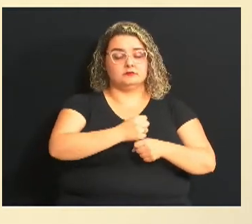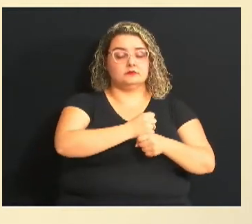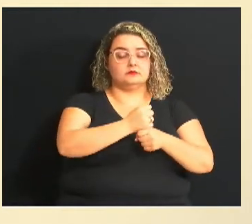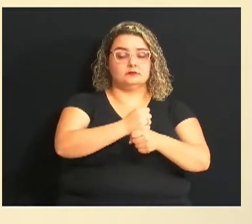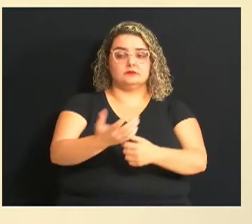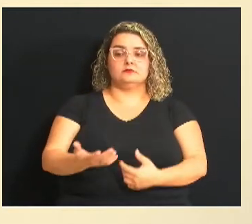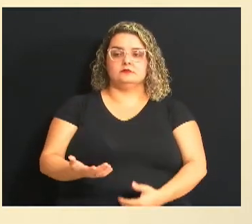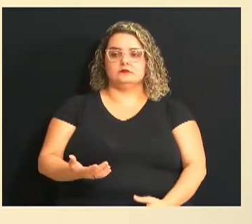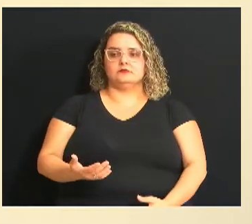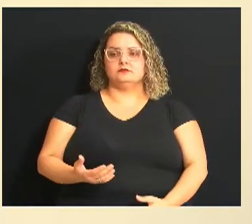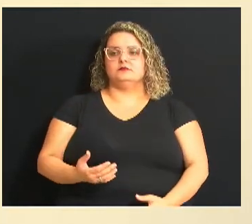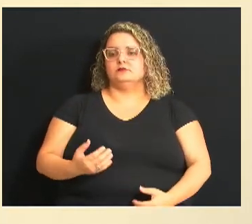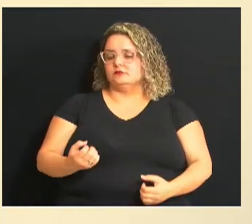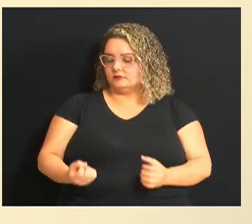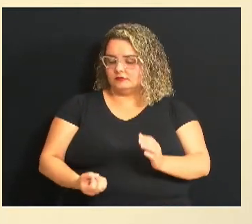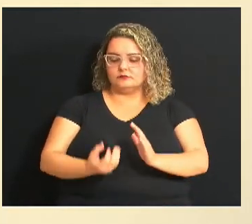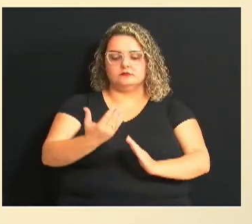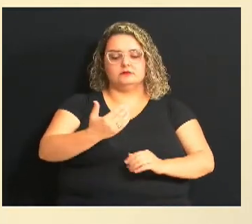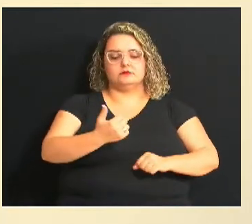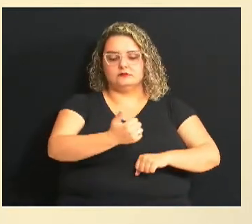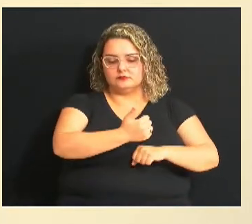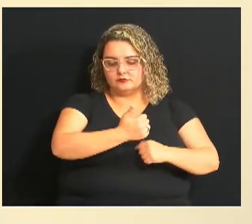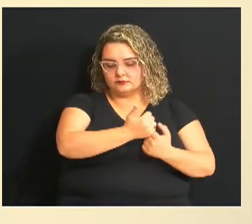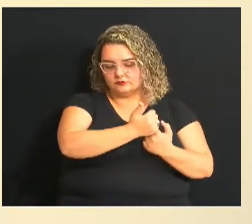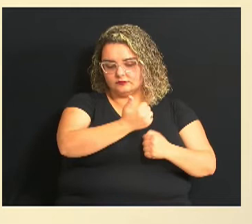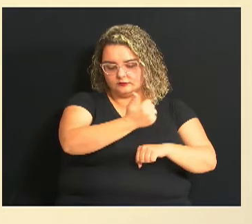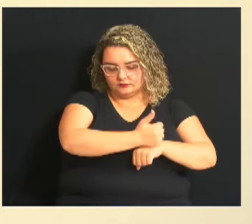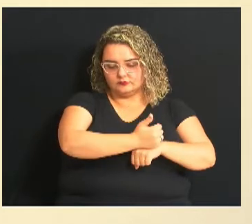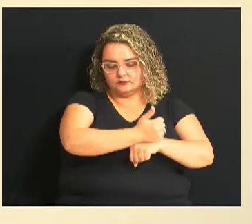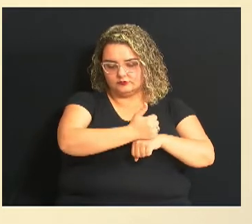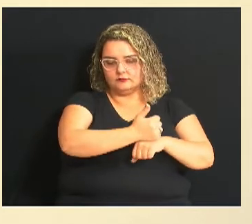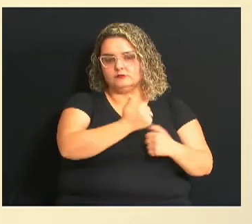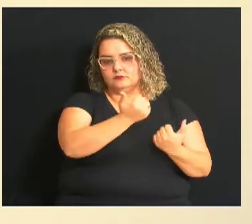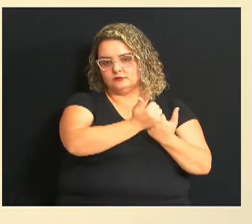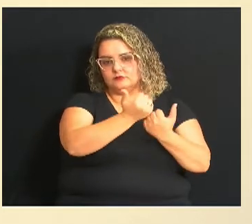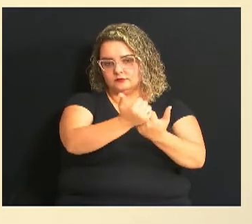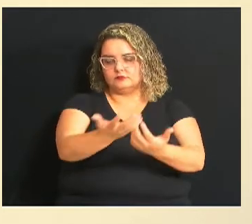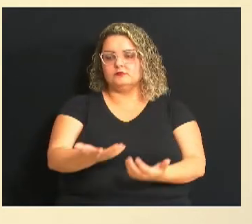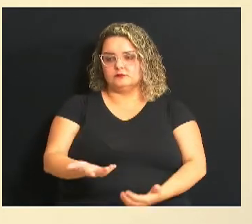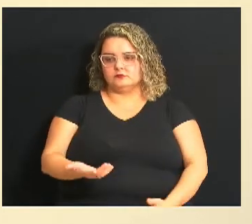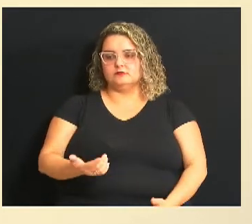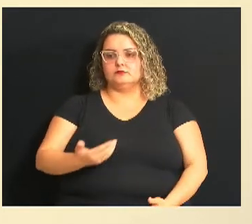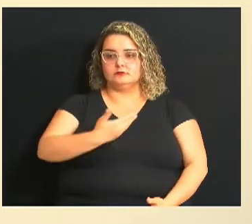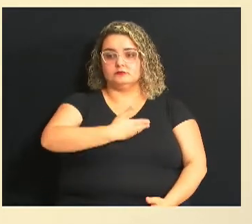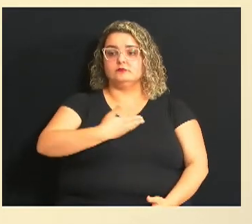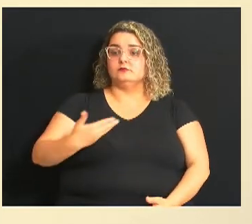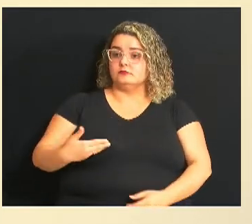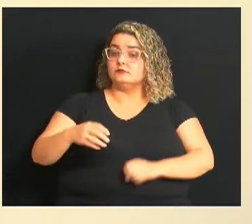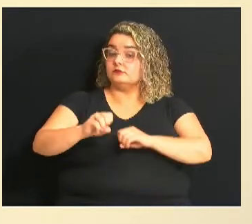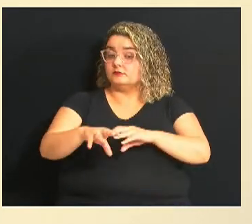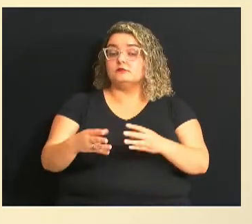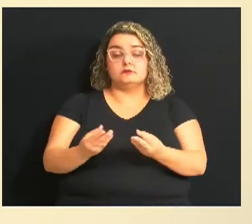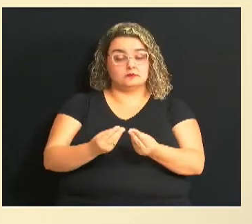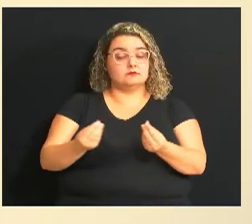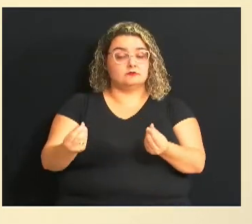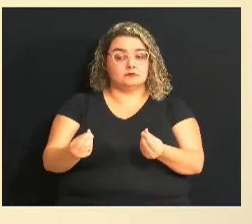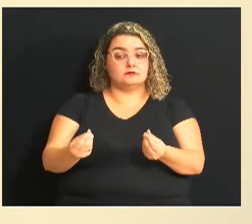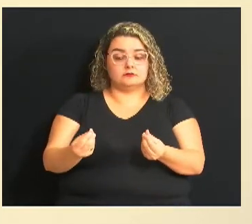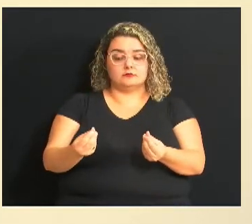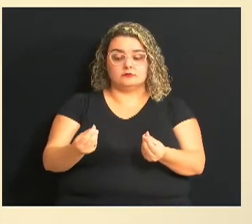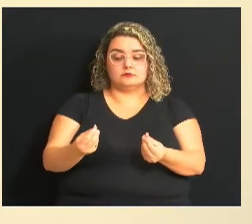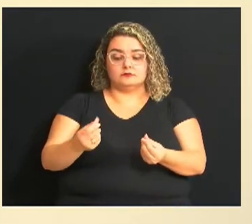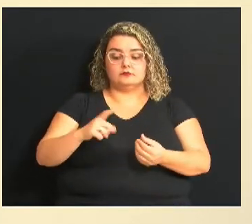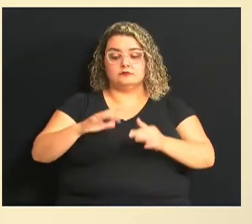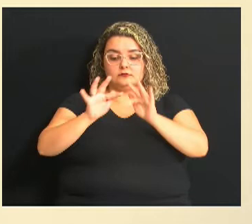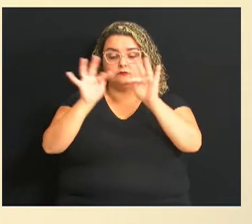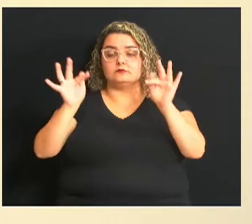uma carreira, uma vida dedicada também à educação pública, uma educação pública de qualidade, que a gente tem a felicidade de